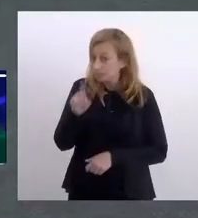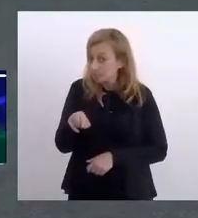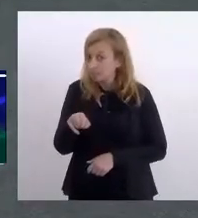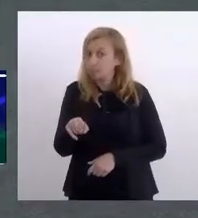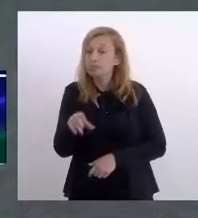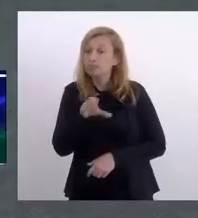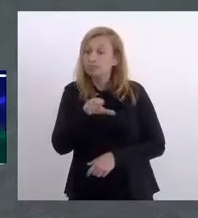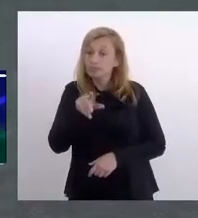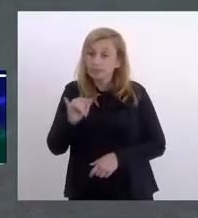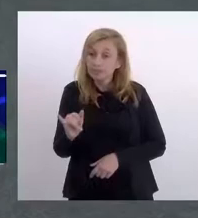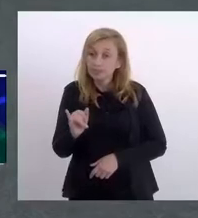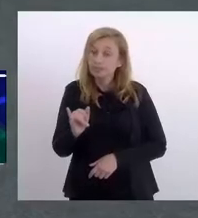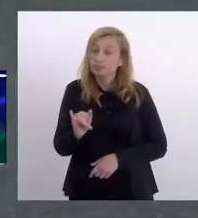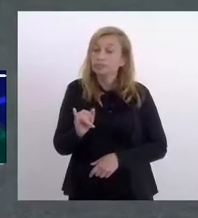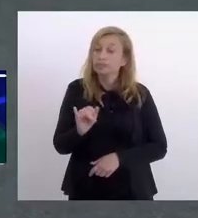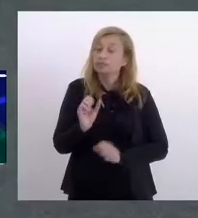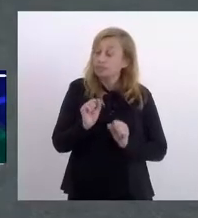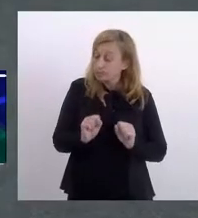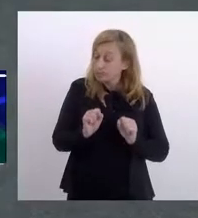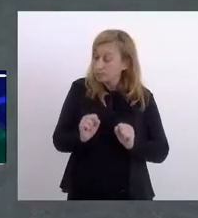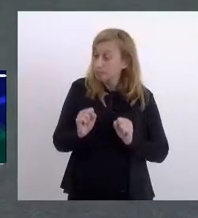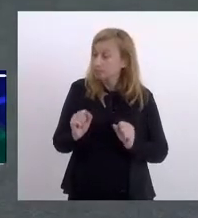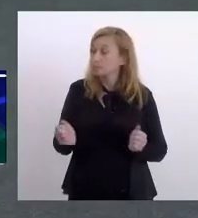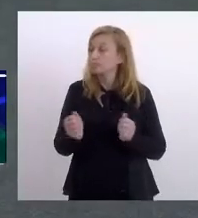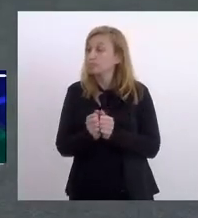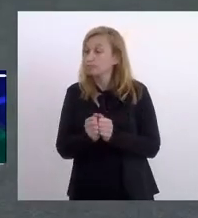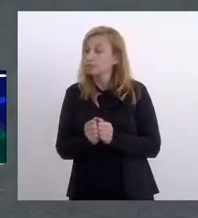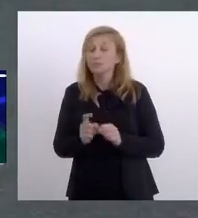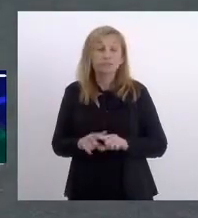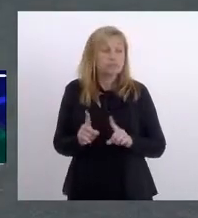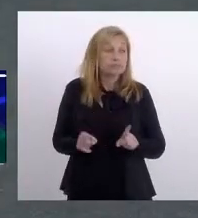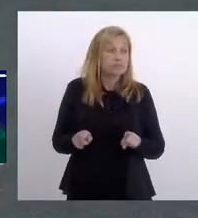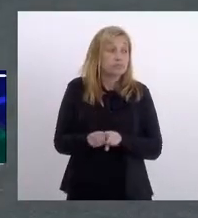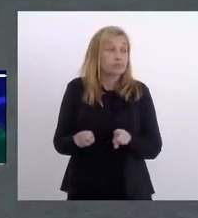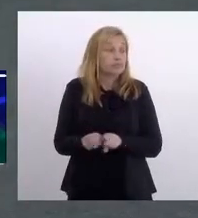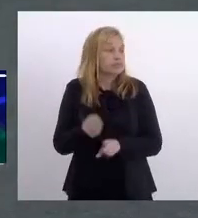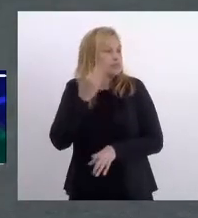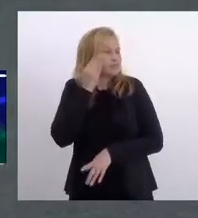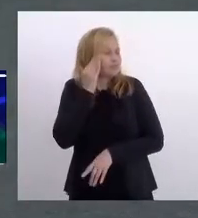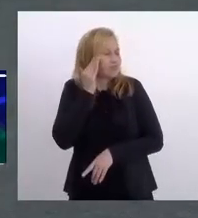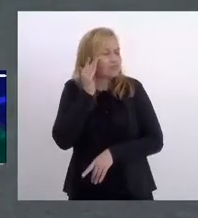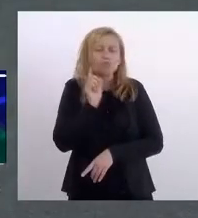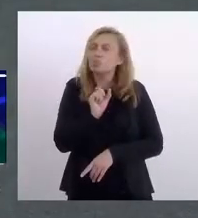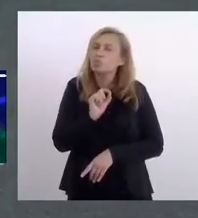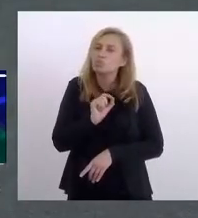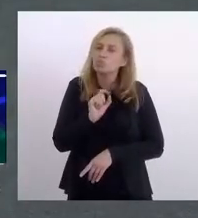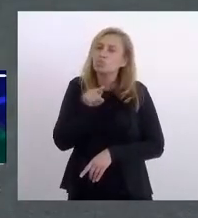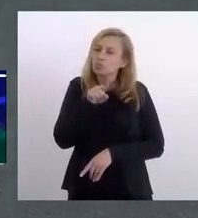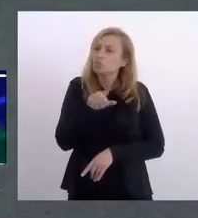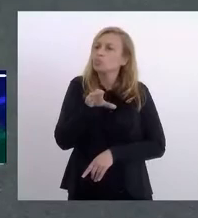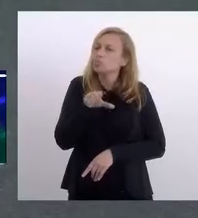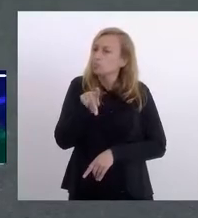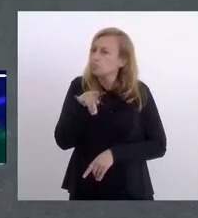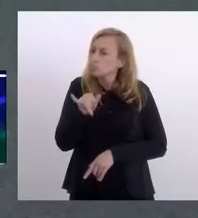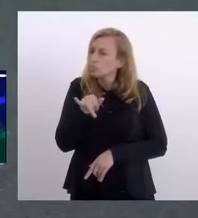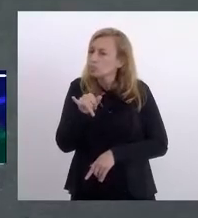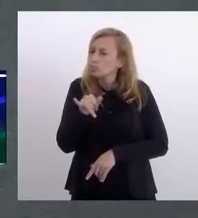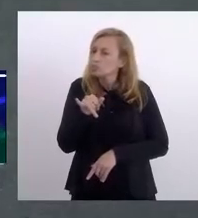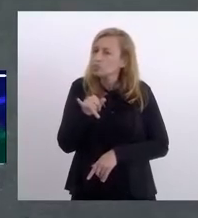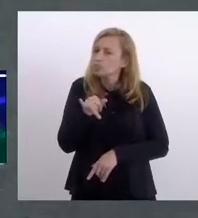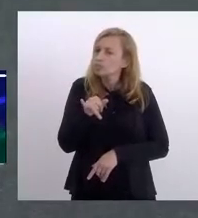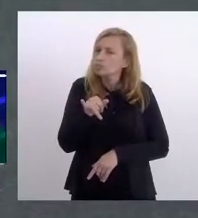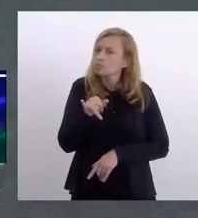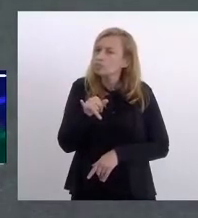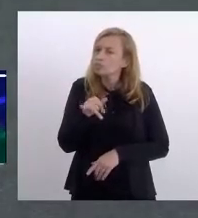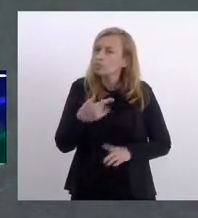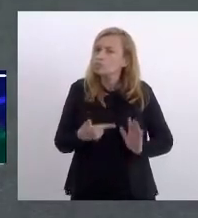Uma CPI que a gente pôde participar, mas também entendendo que essa CPI, ela